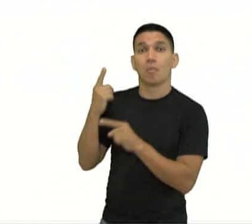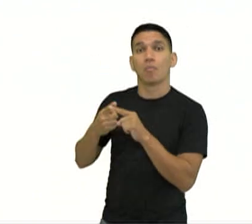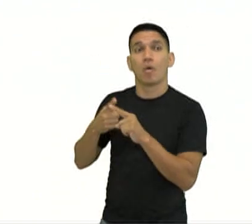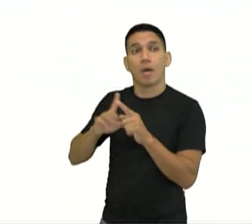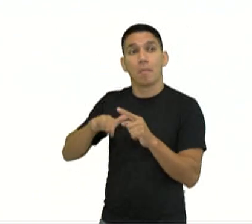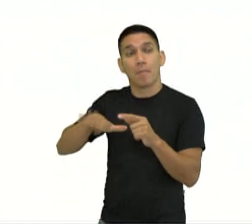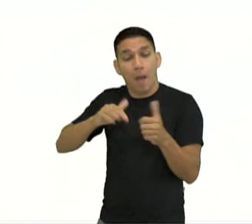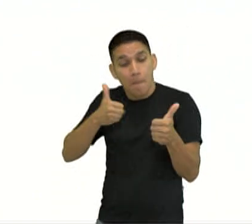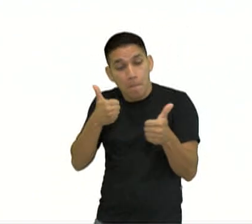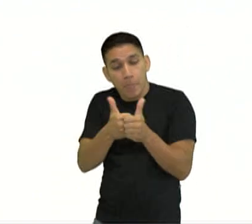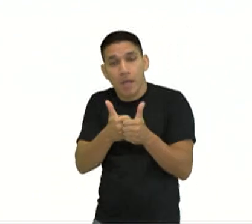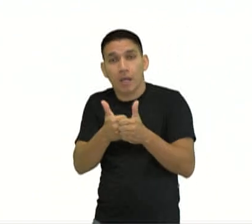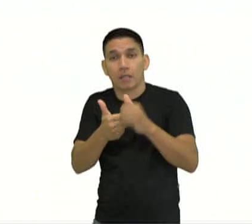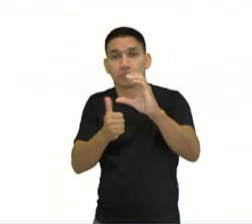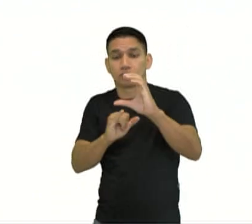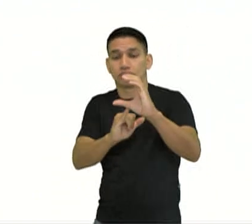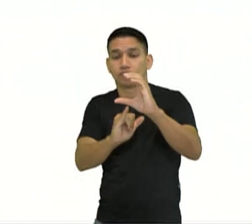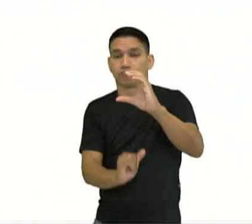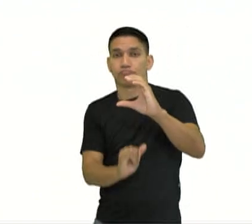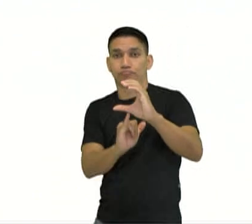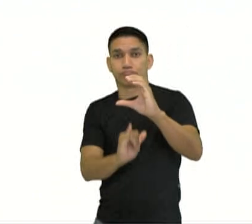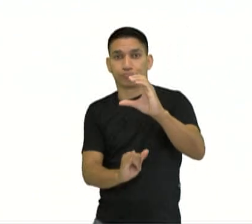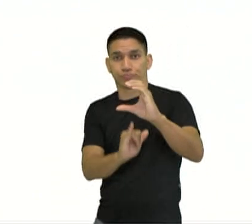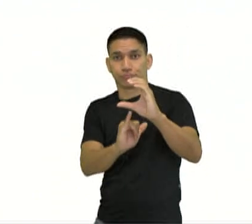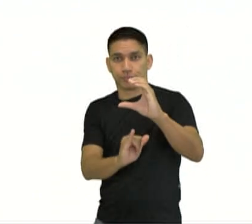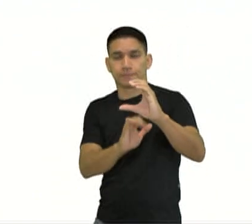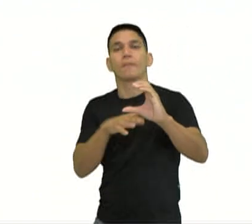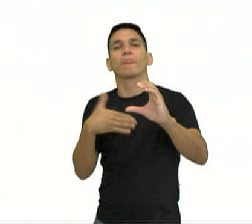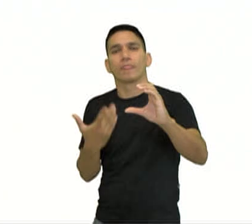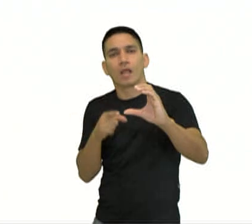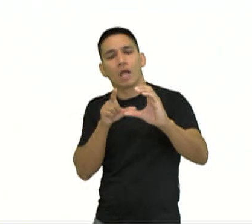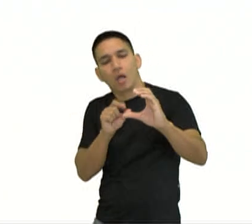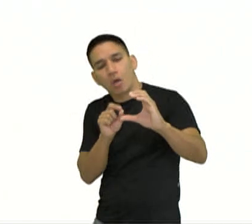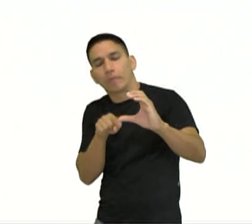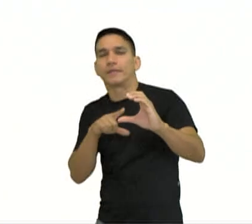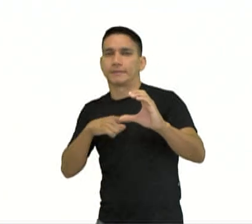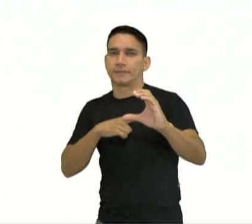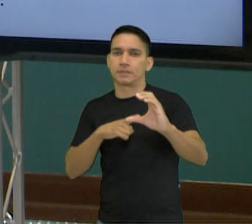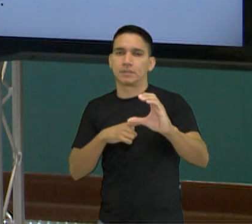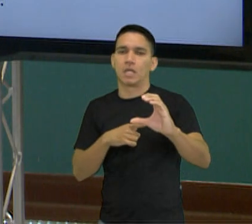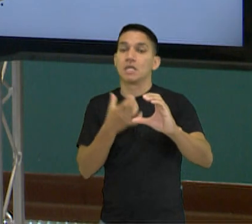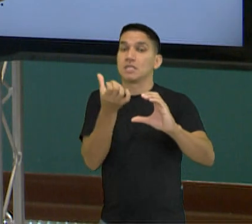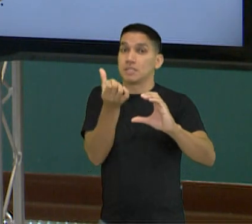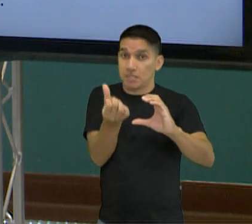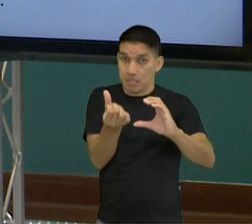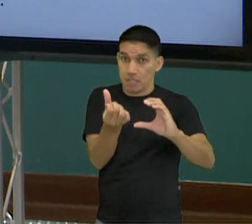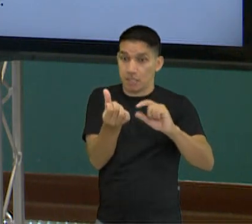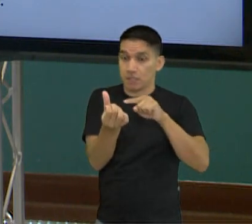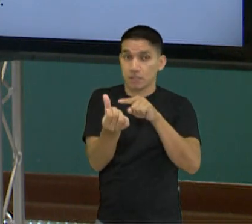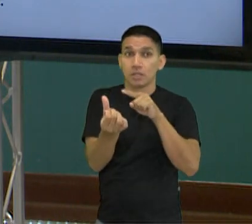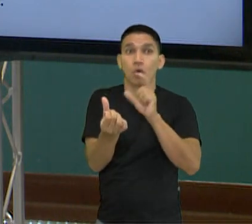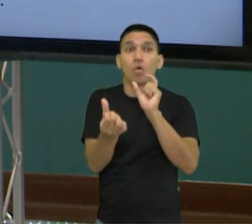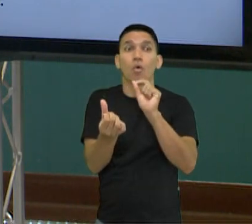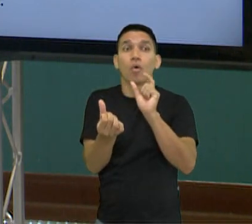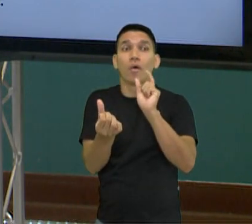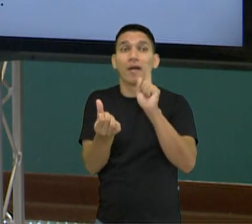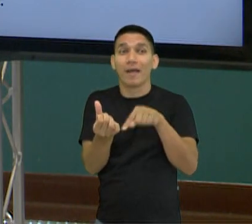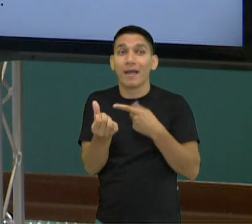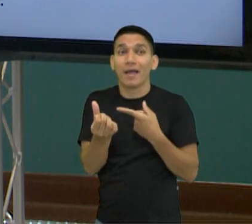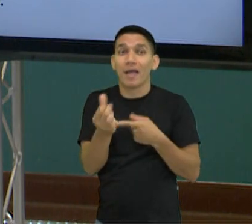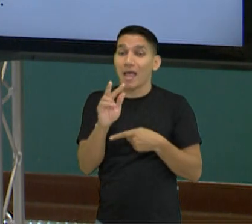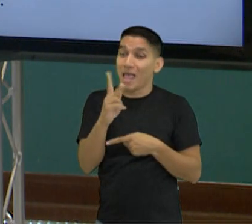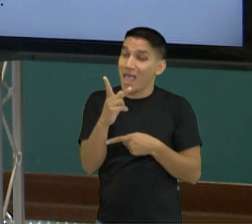está mais próximo do radical. Então, nós vamos ter 6X, apenas